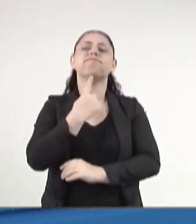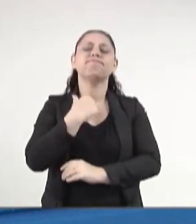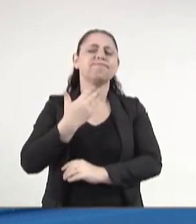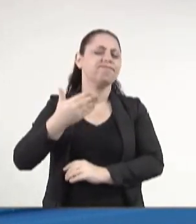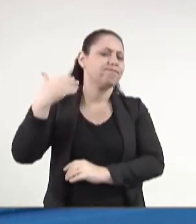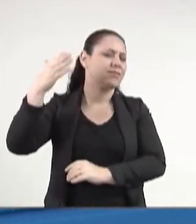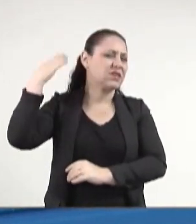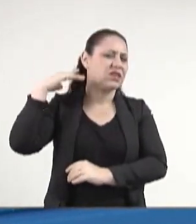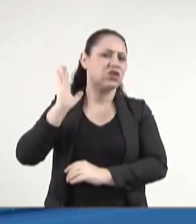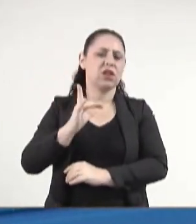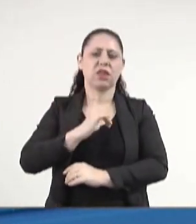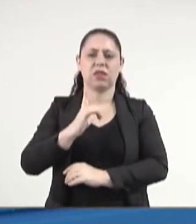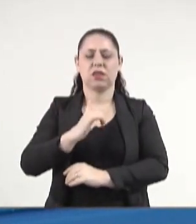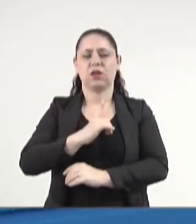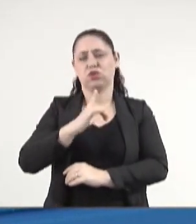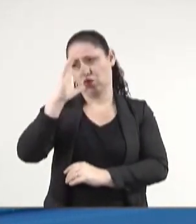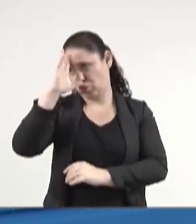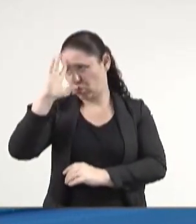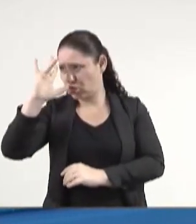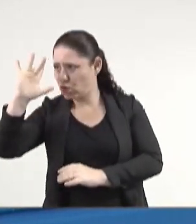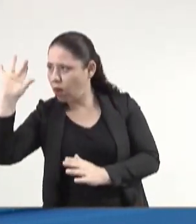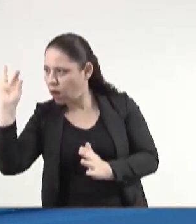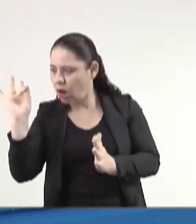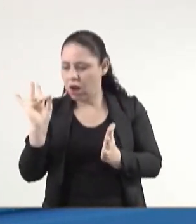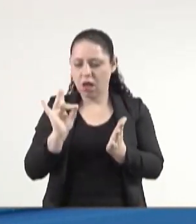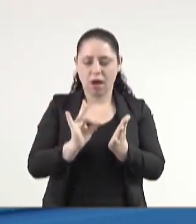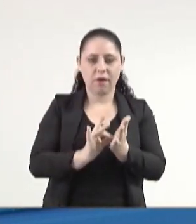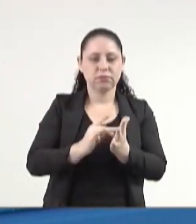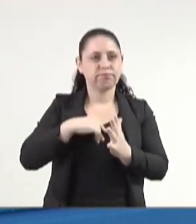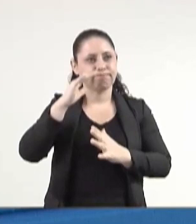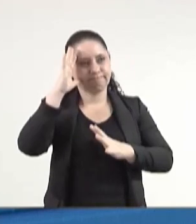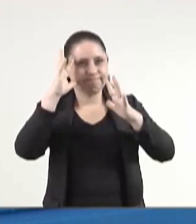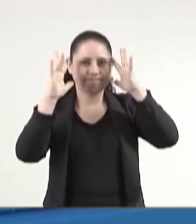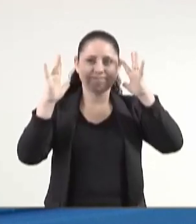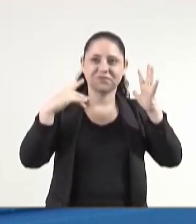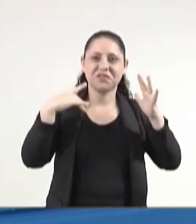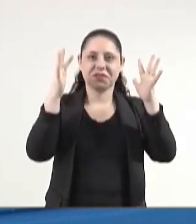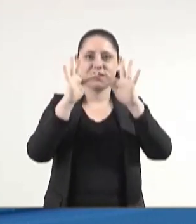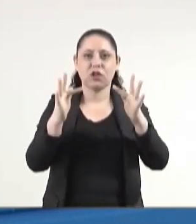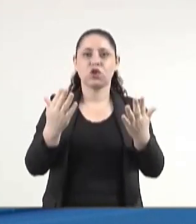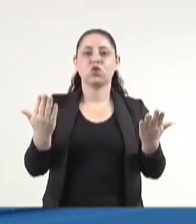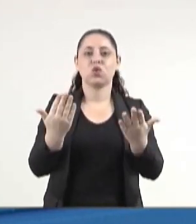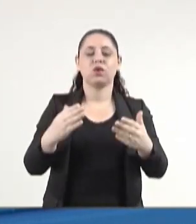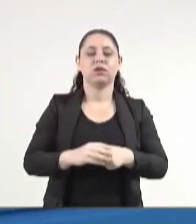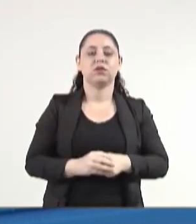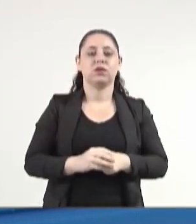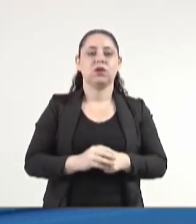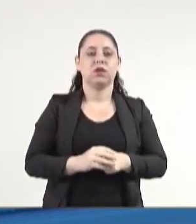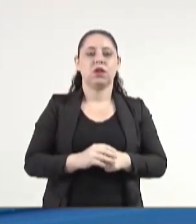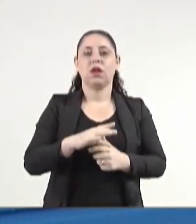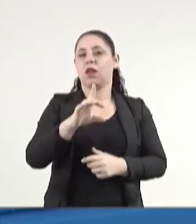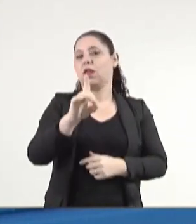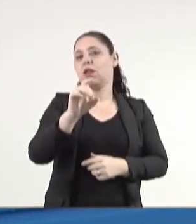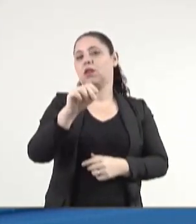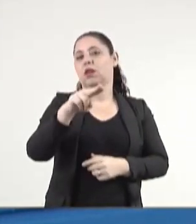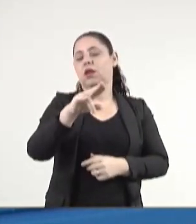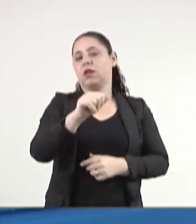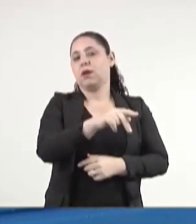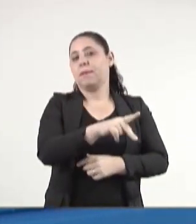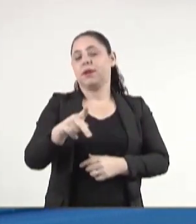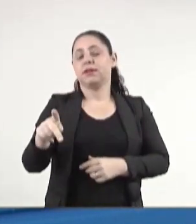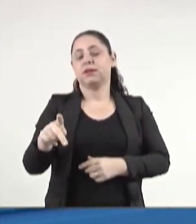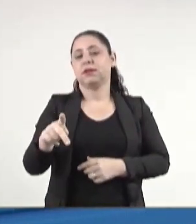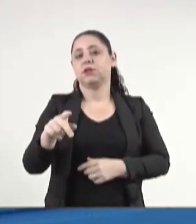desejo antigo, um sonho antigo. Eu imagino como deve estar feliz hoje a Dani, que é a presidente do